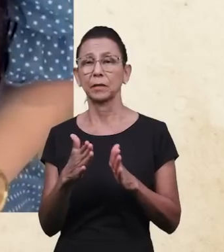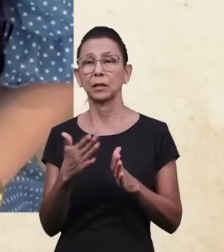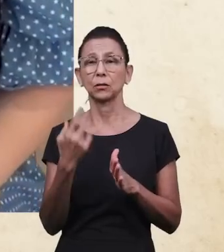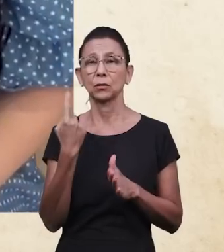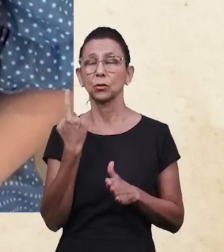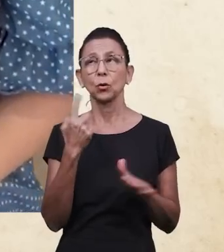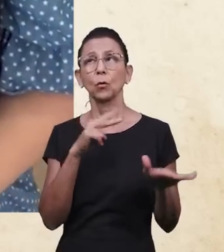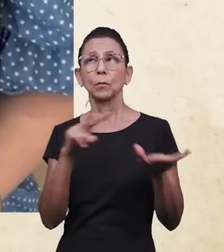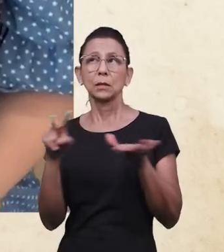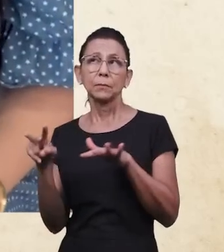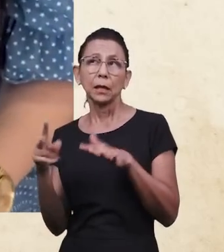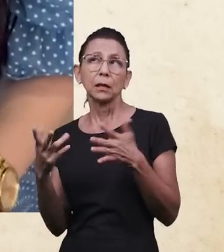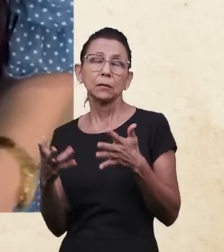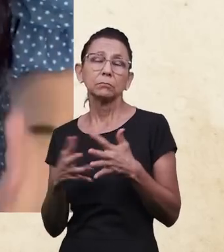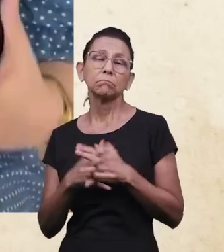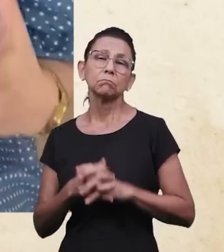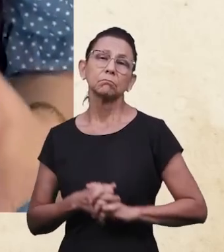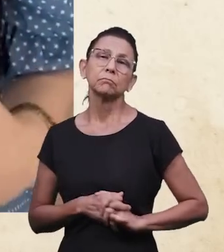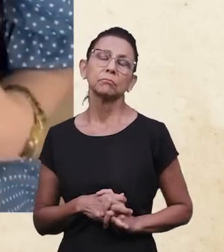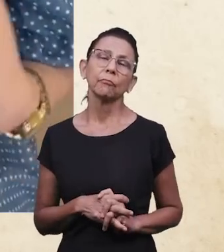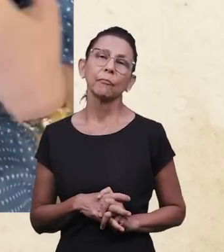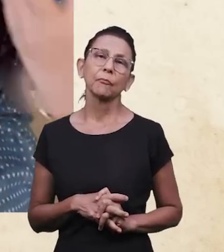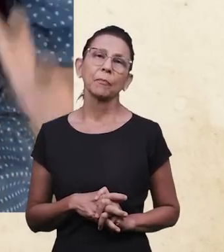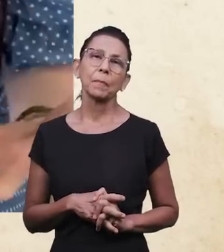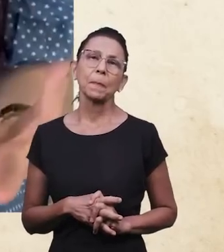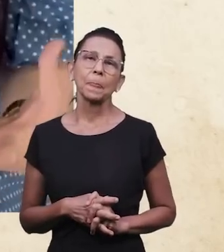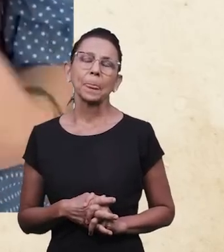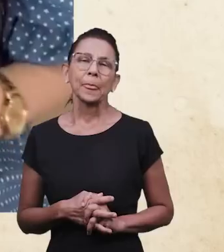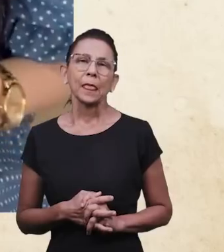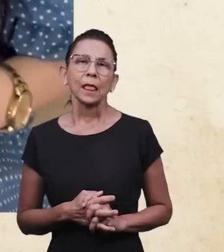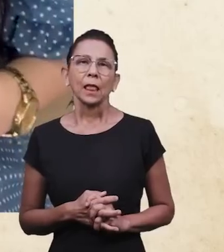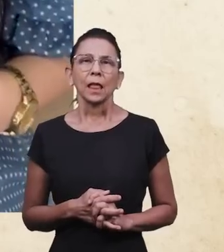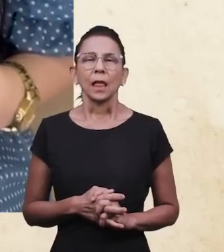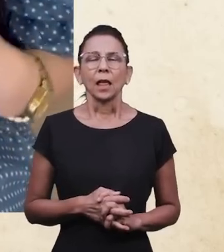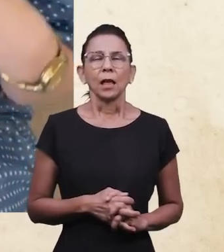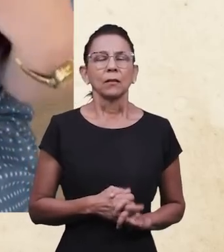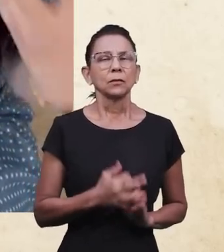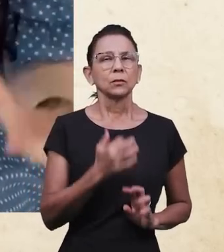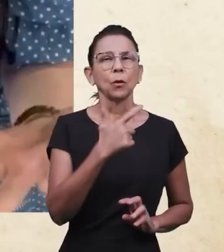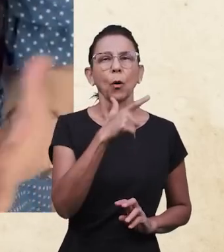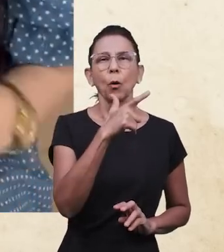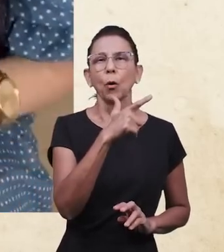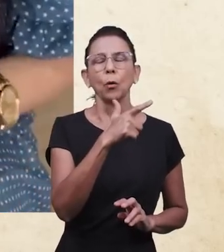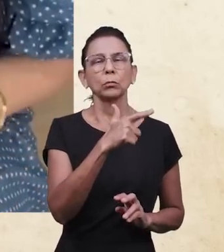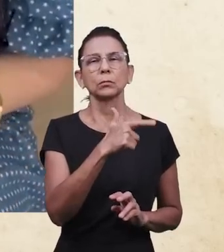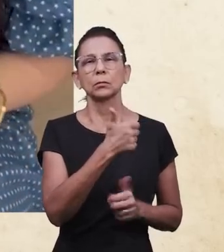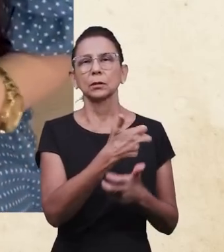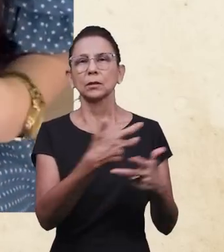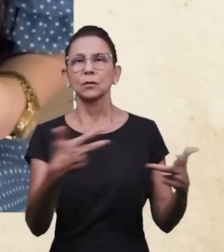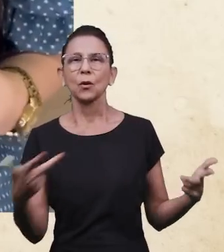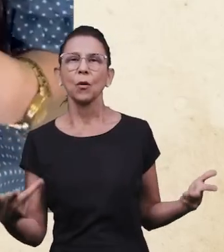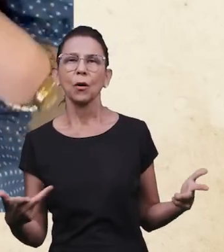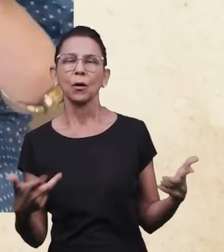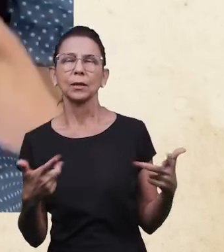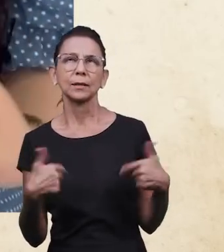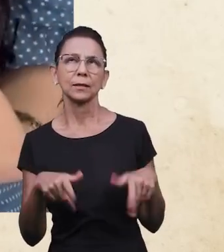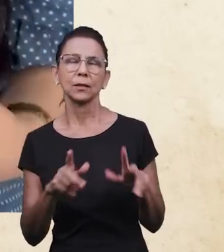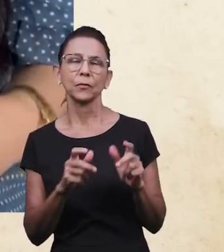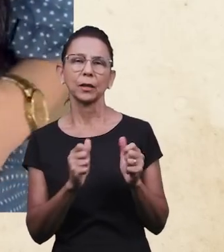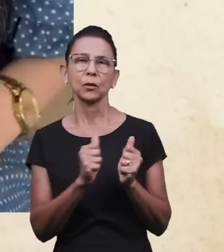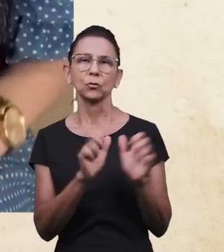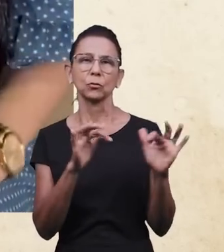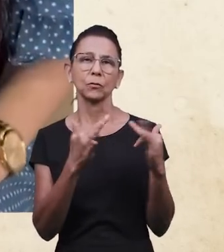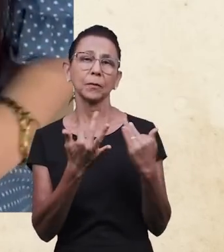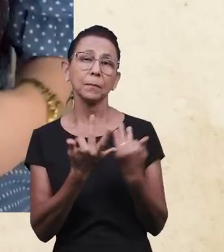até o final do ano? E aí fiquei refletindo sobre coisas que eu pude fazer, como eu pude aproveitar tempo com a minha família, como eu pude aprofundar minha